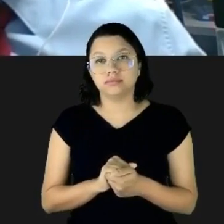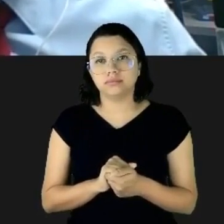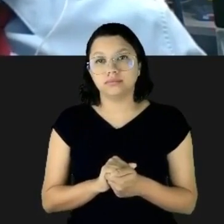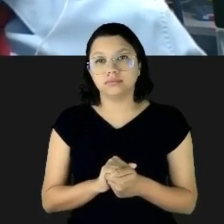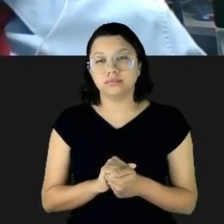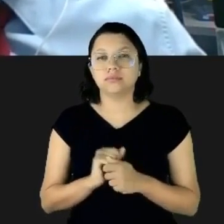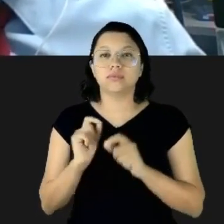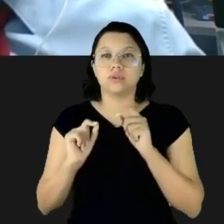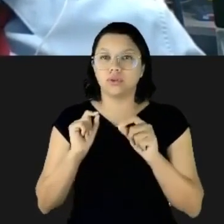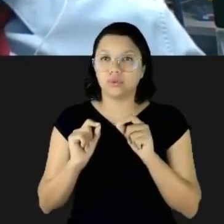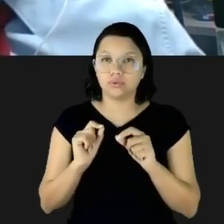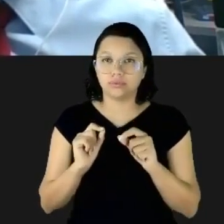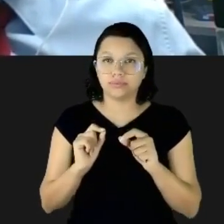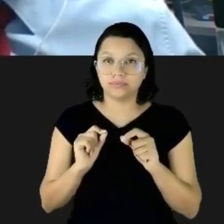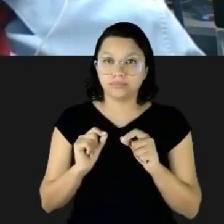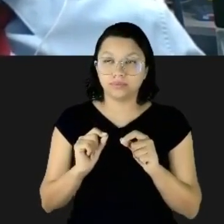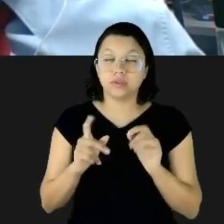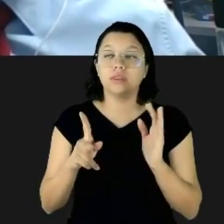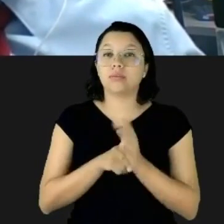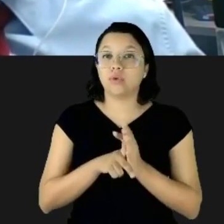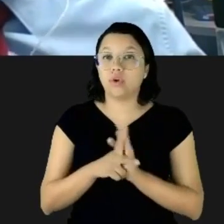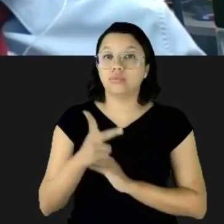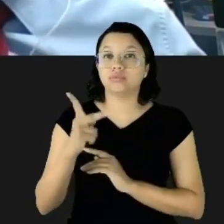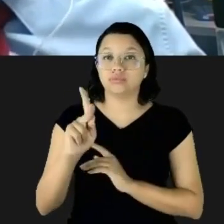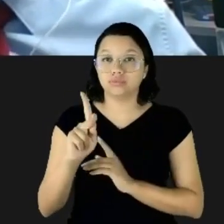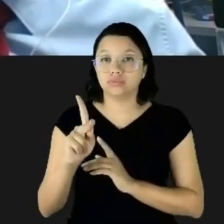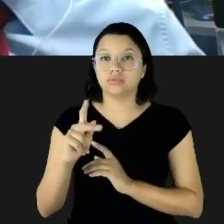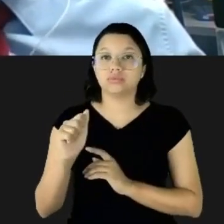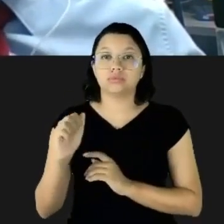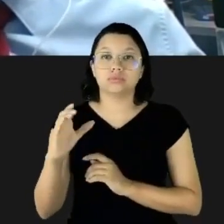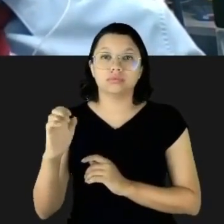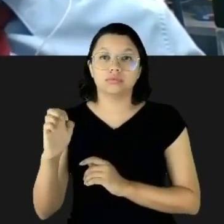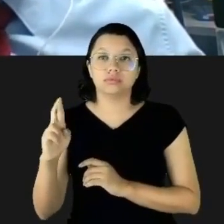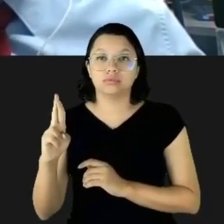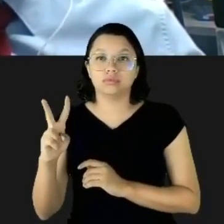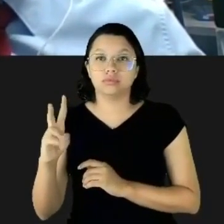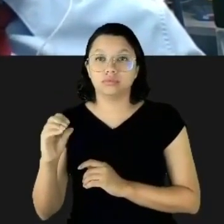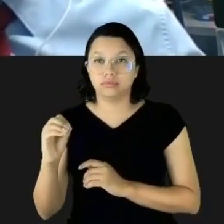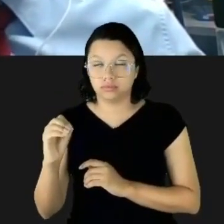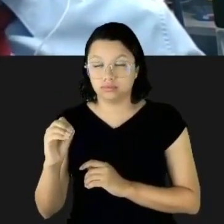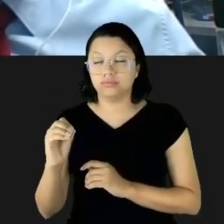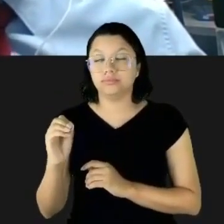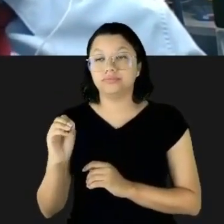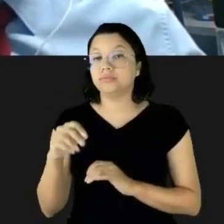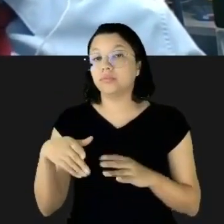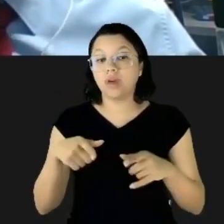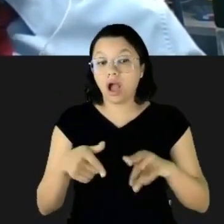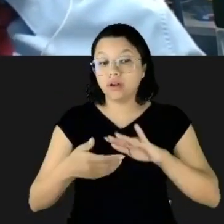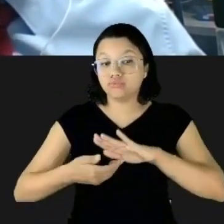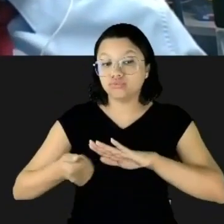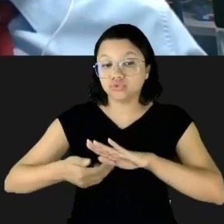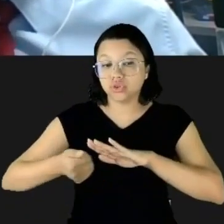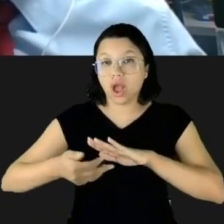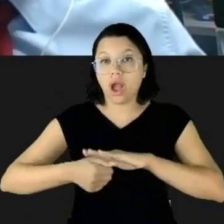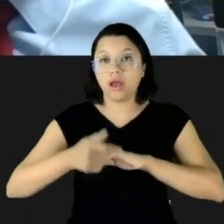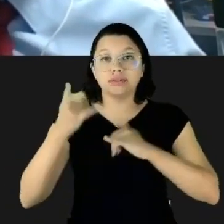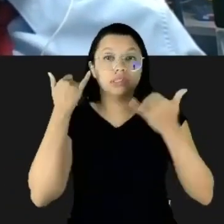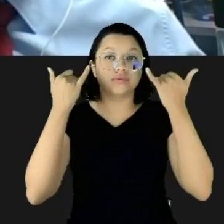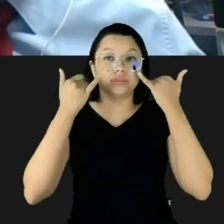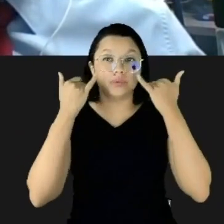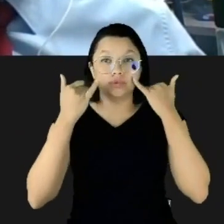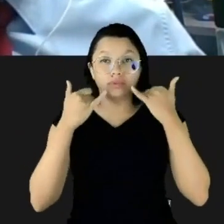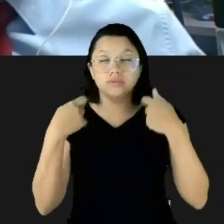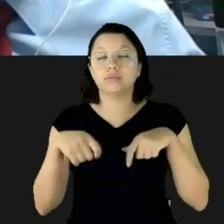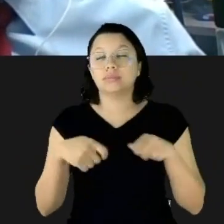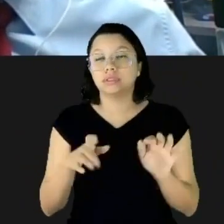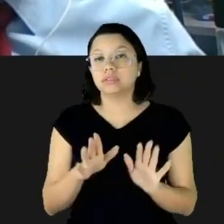do que faz parte do seu acervo e ali você tirar as informações que você busca, até mesmo